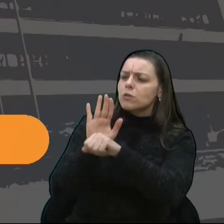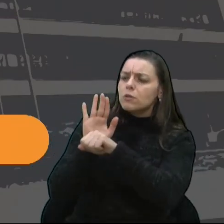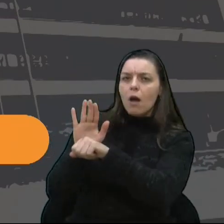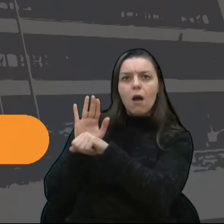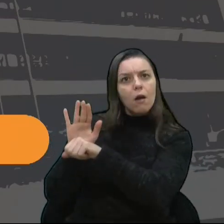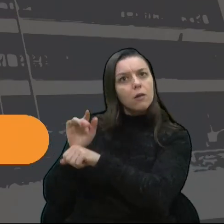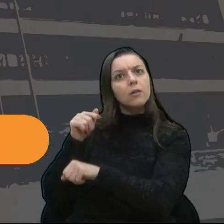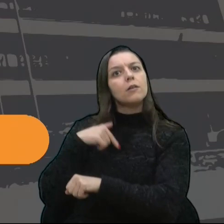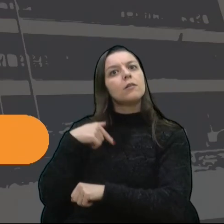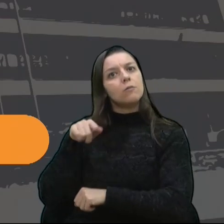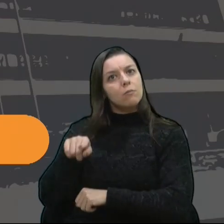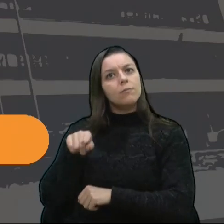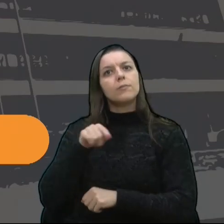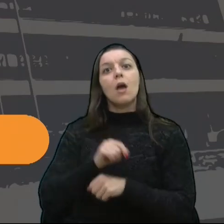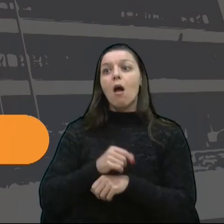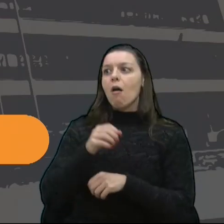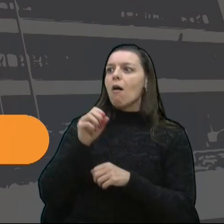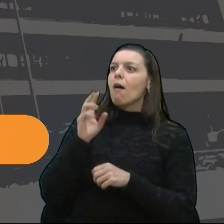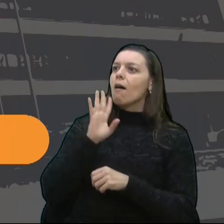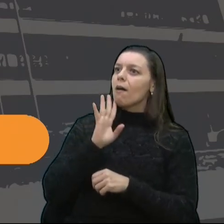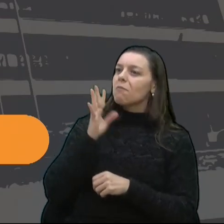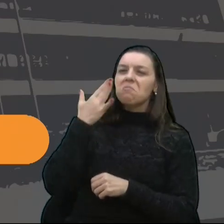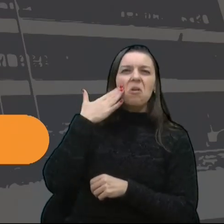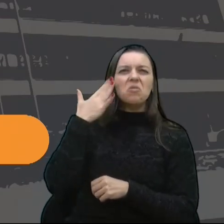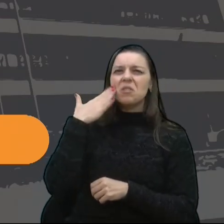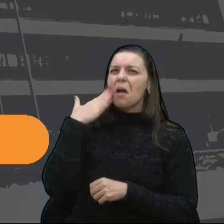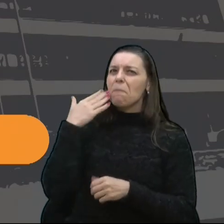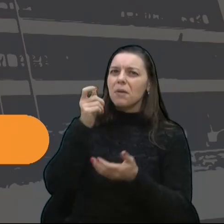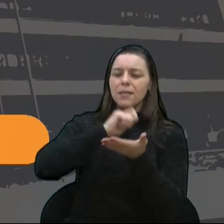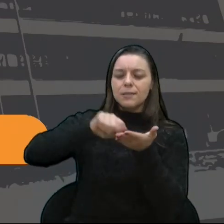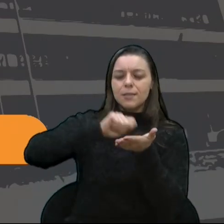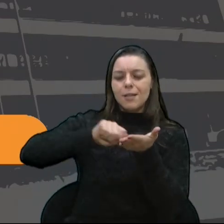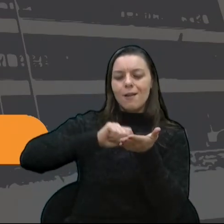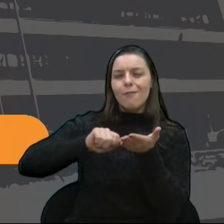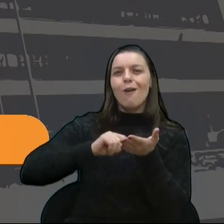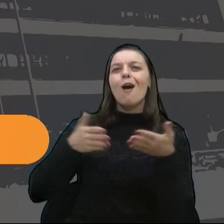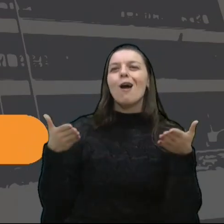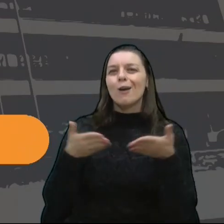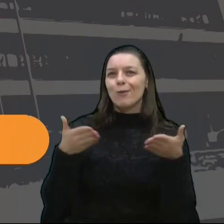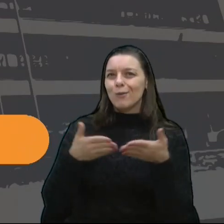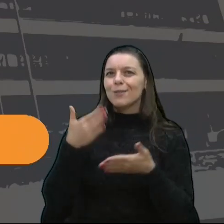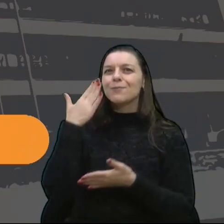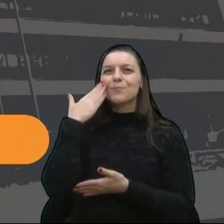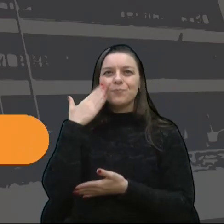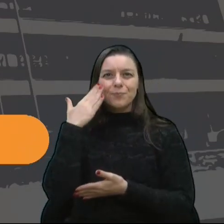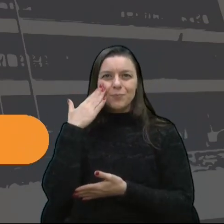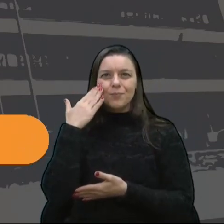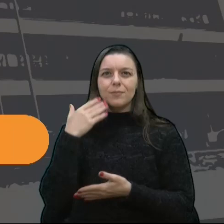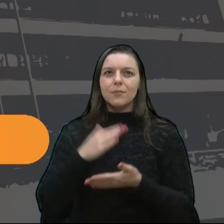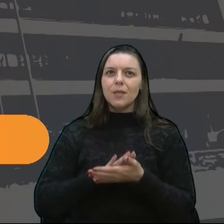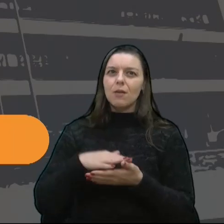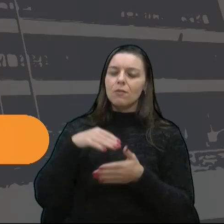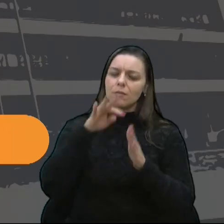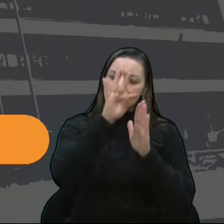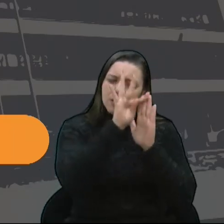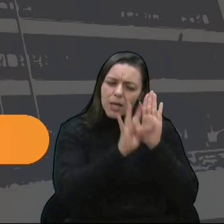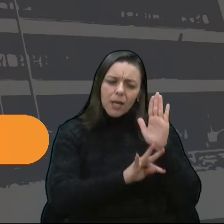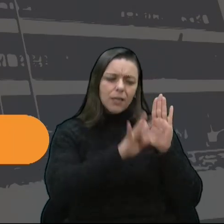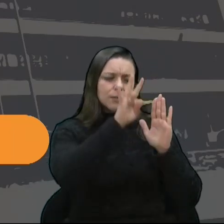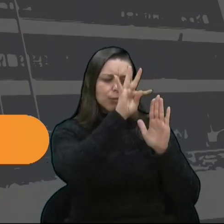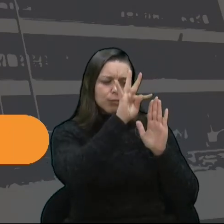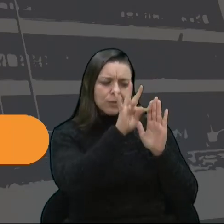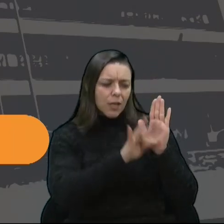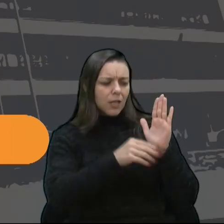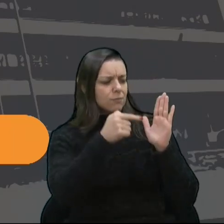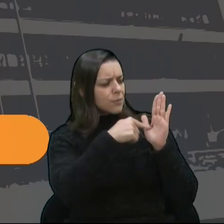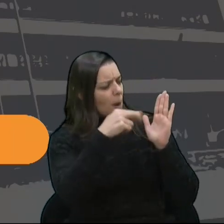E eles ficavam assim, poxa, mas antes eu não sabia escrever e agora eu sei. E a gente foi pegando texto por texto, revisando